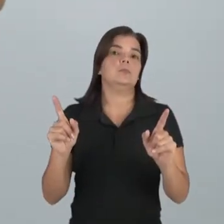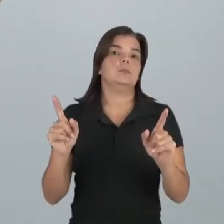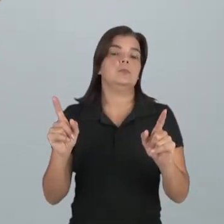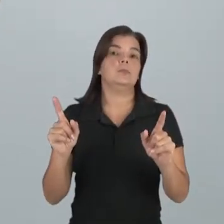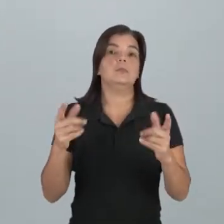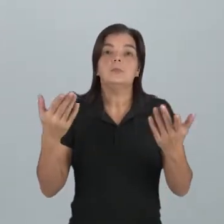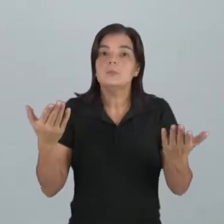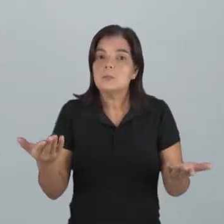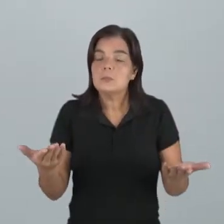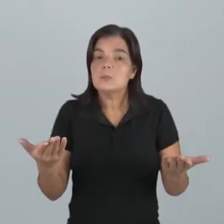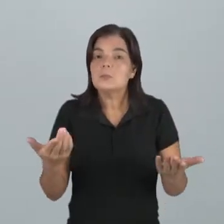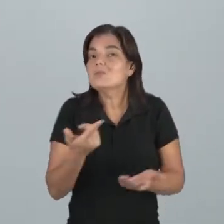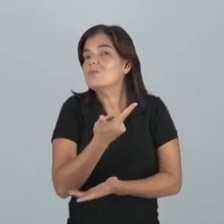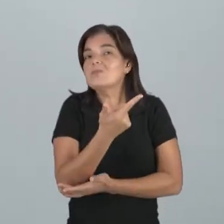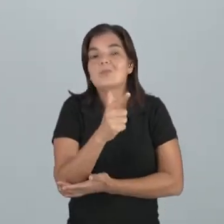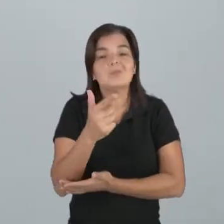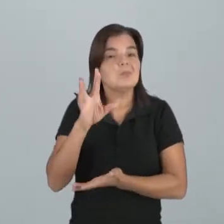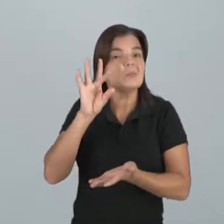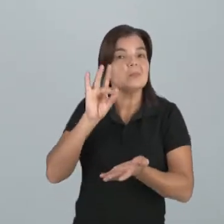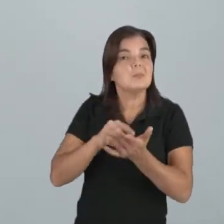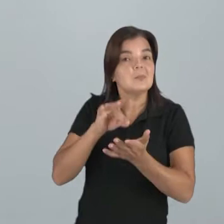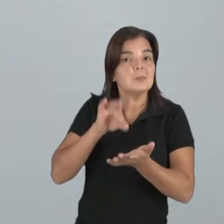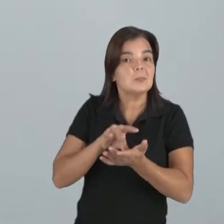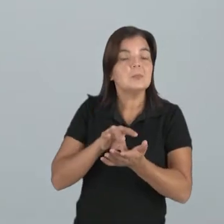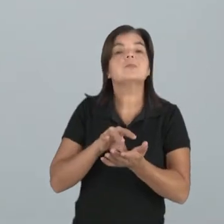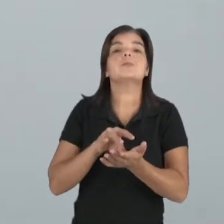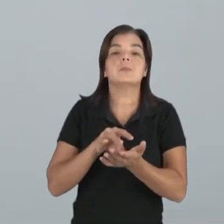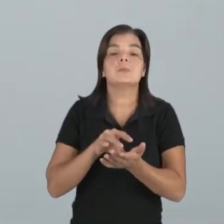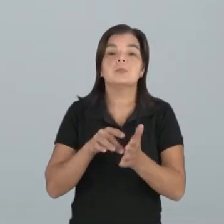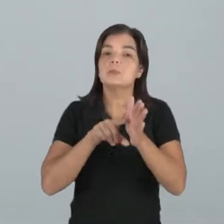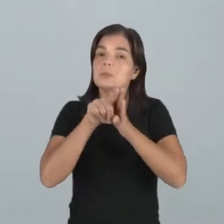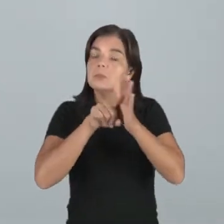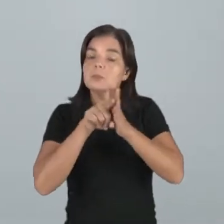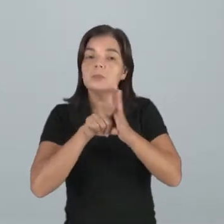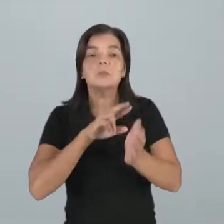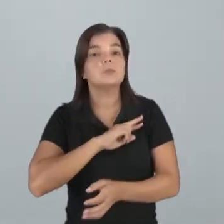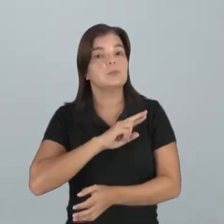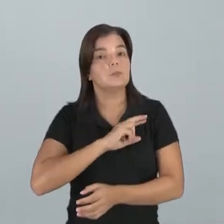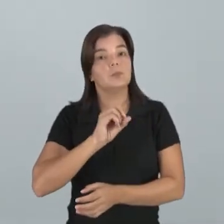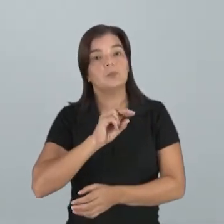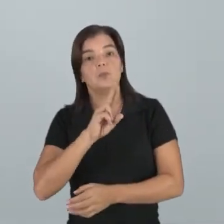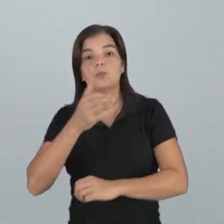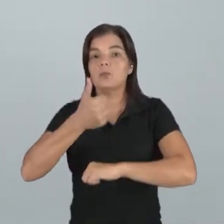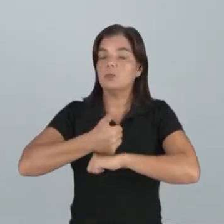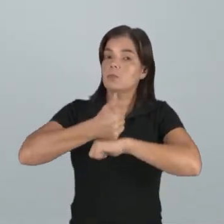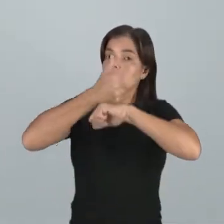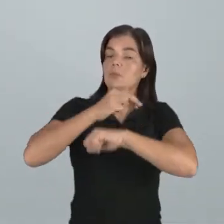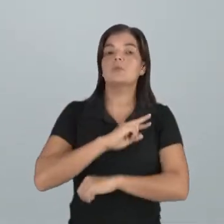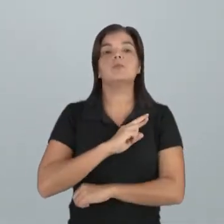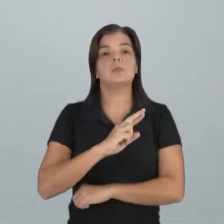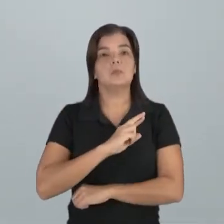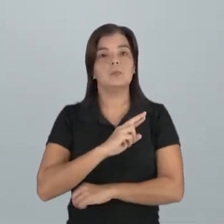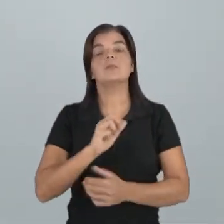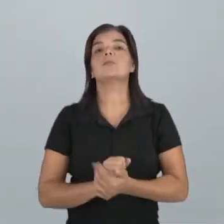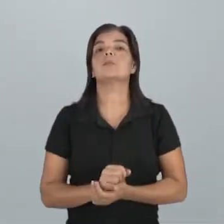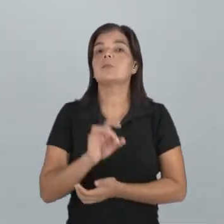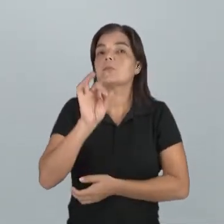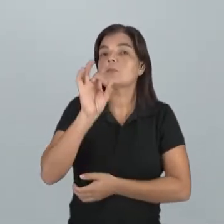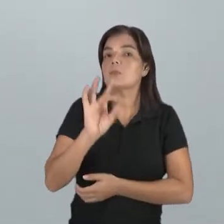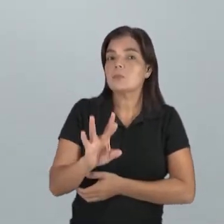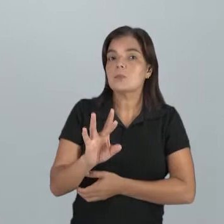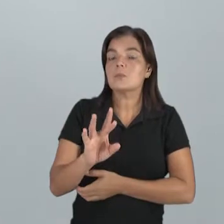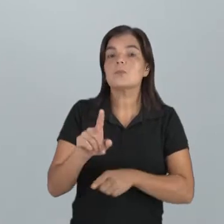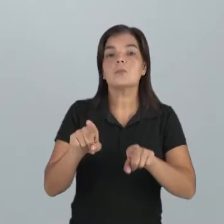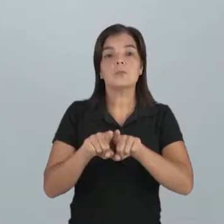é? Então, não há verdade para a ciência da religião ou qualidade de religião. Ela apenas,